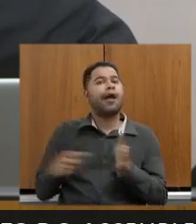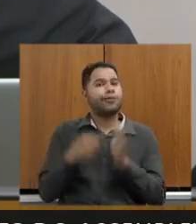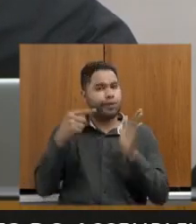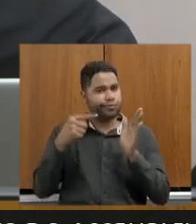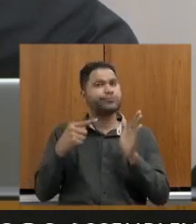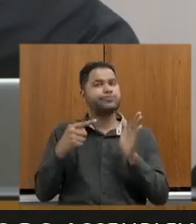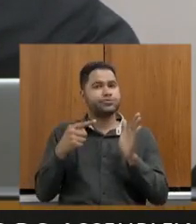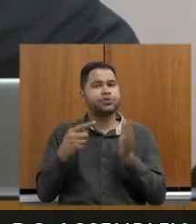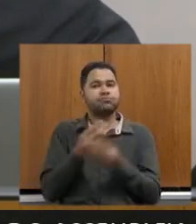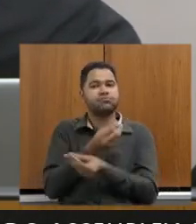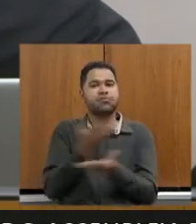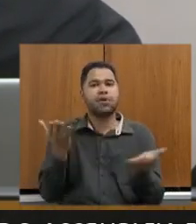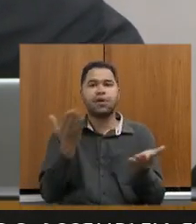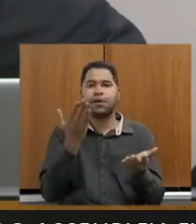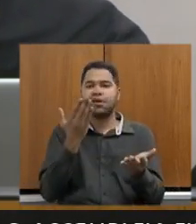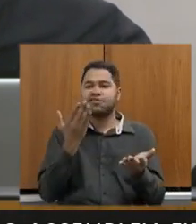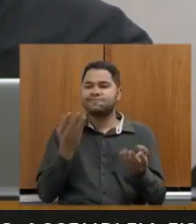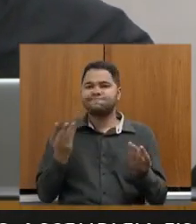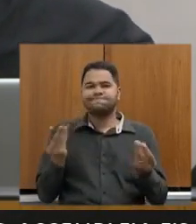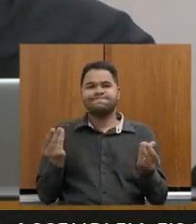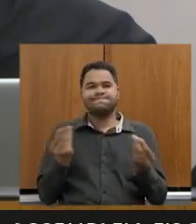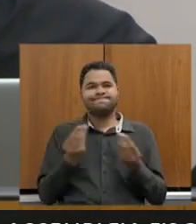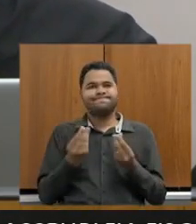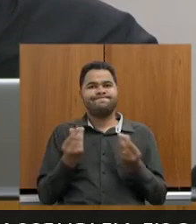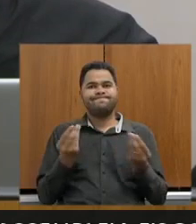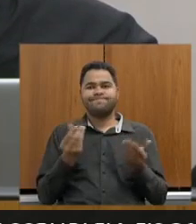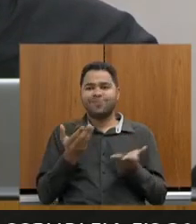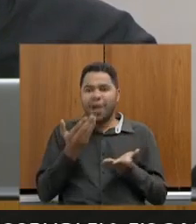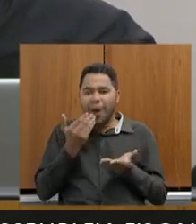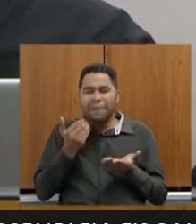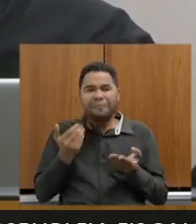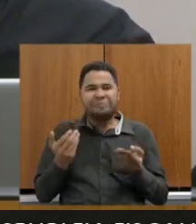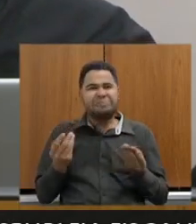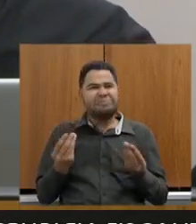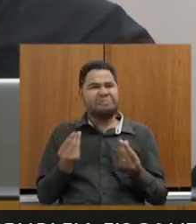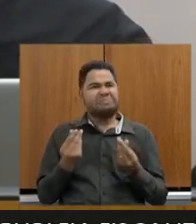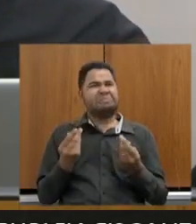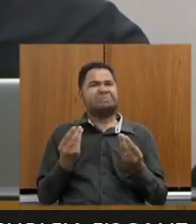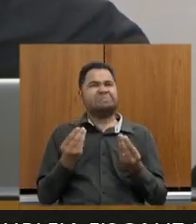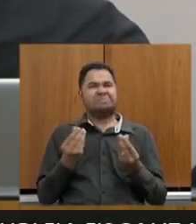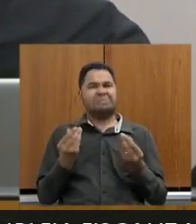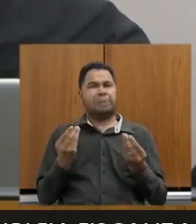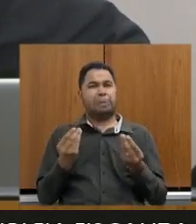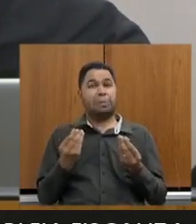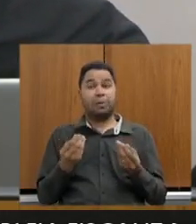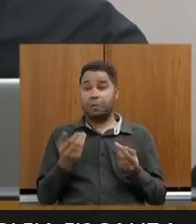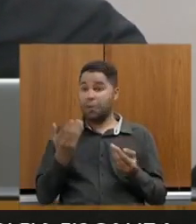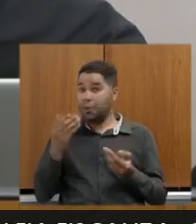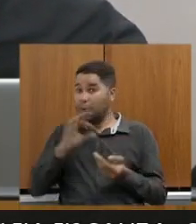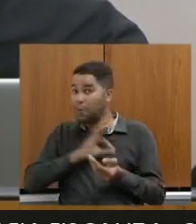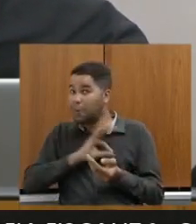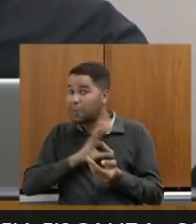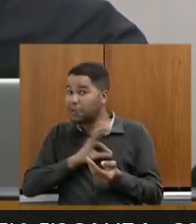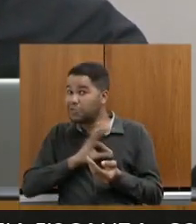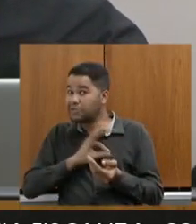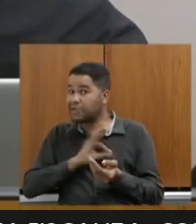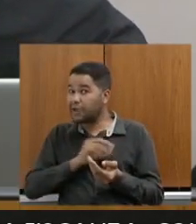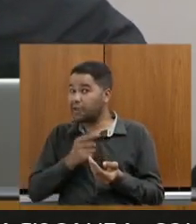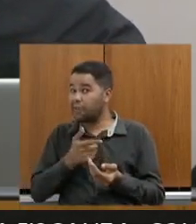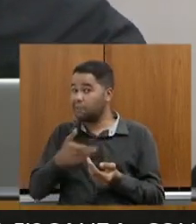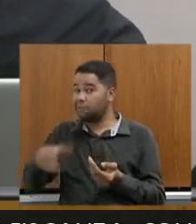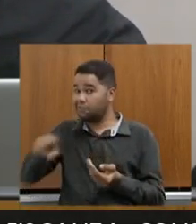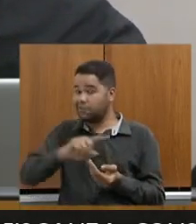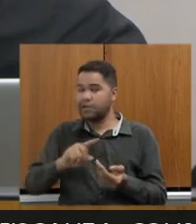entrega de refeições sem condições de serem consumidas pelos policiais é o outro